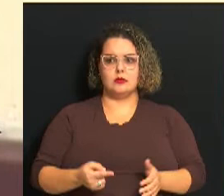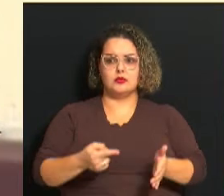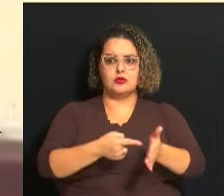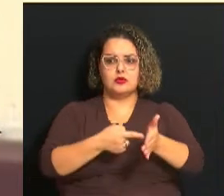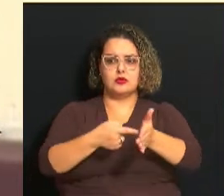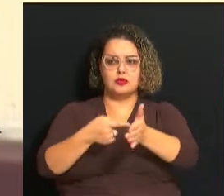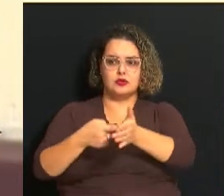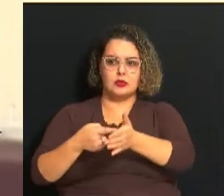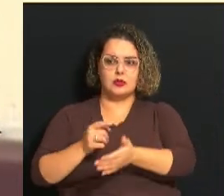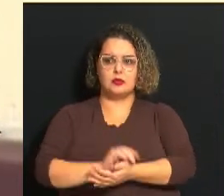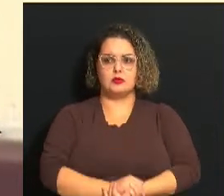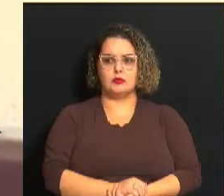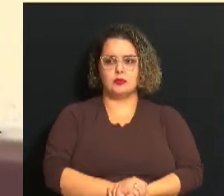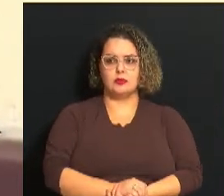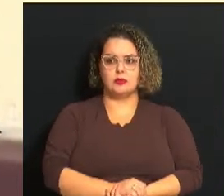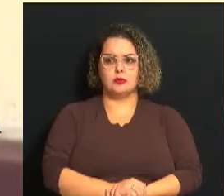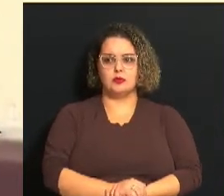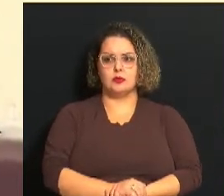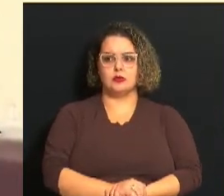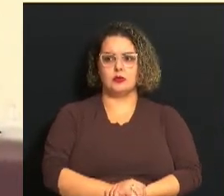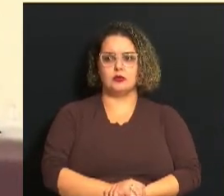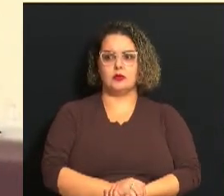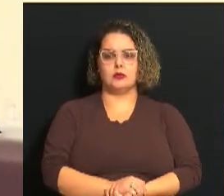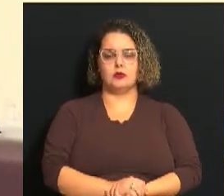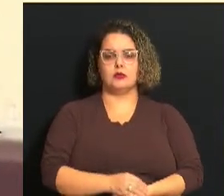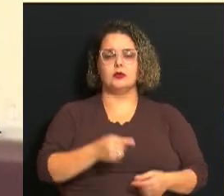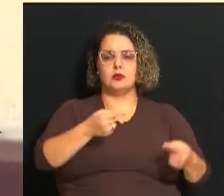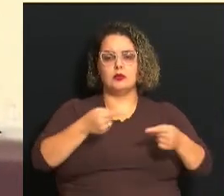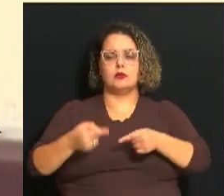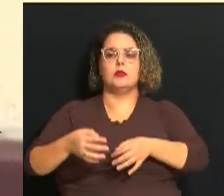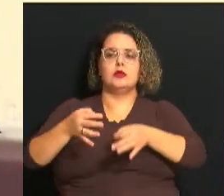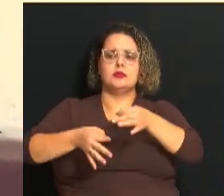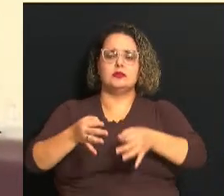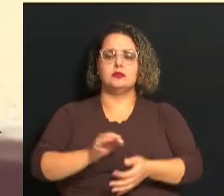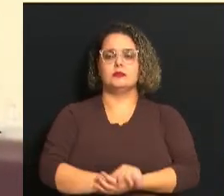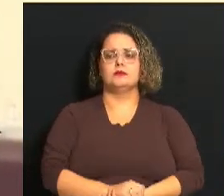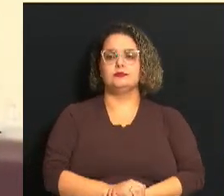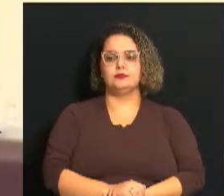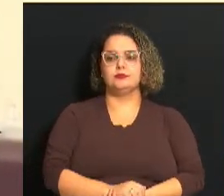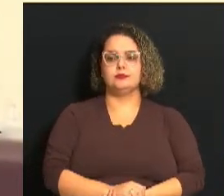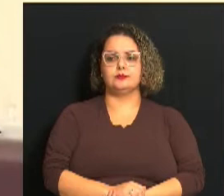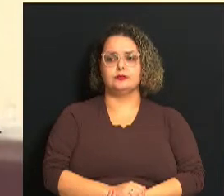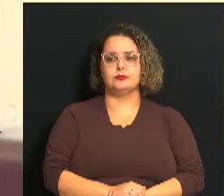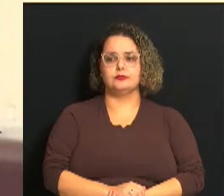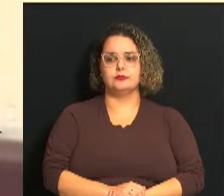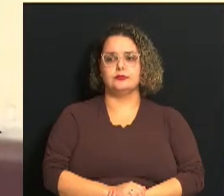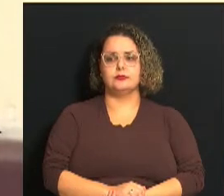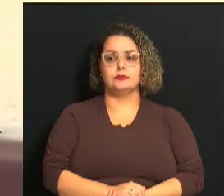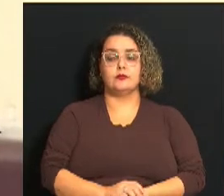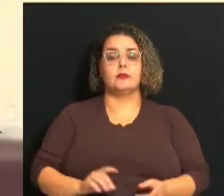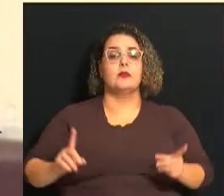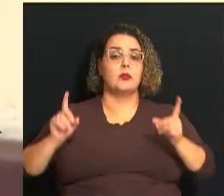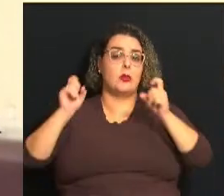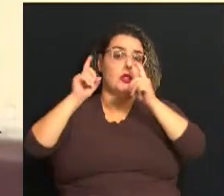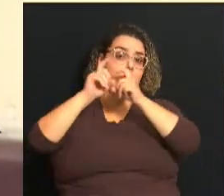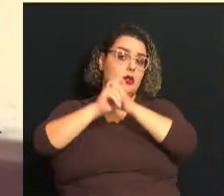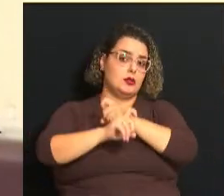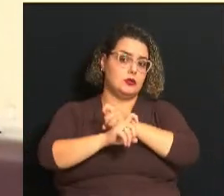processos o debate judicial fala o seguinte ó diante dessa complexidade